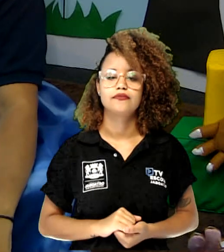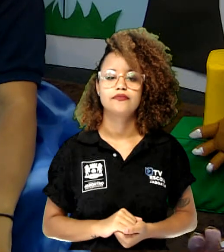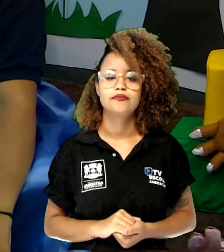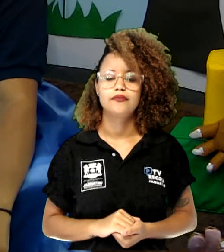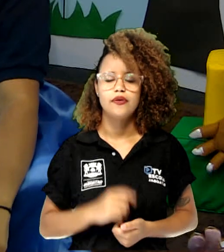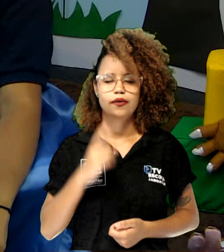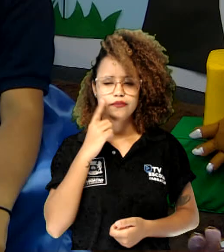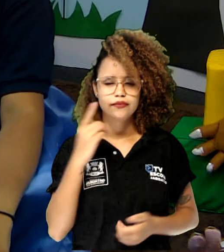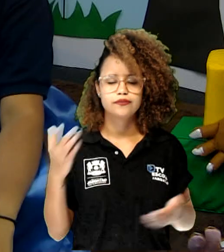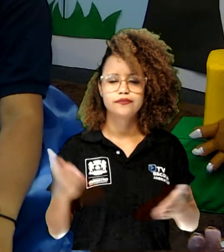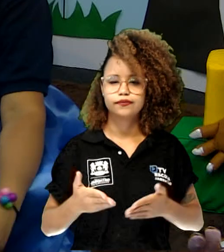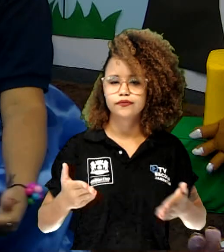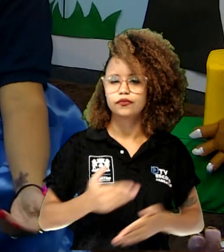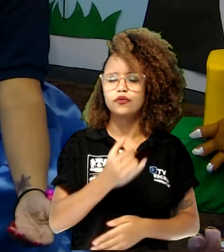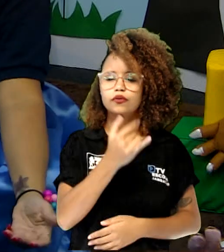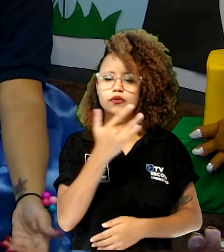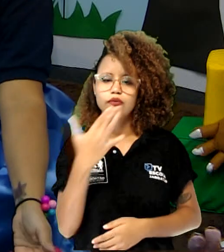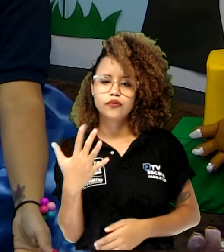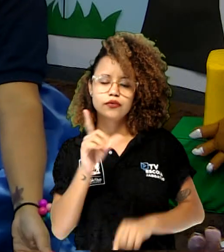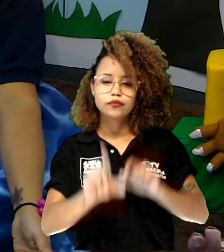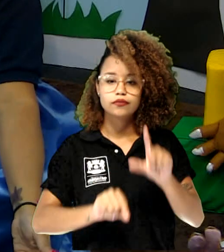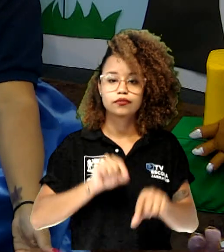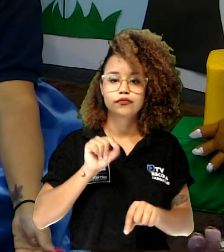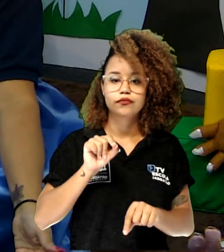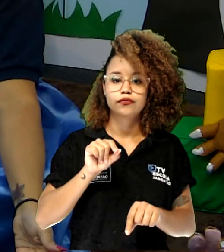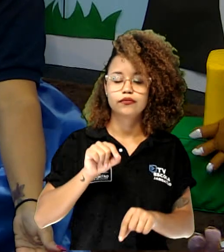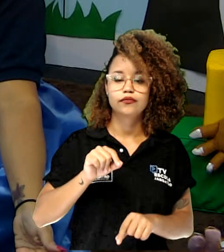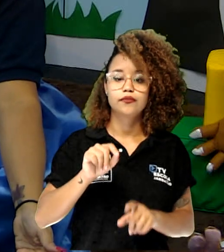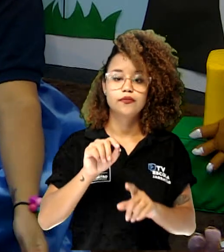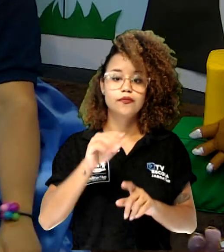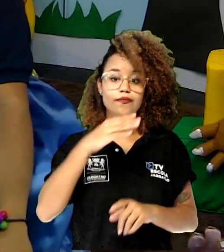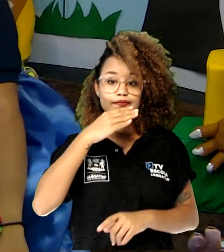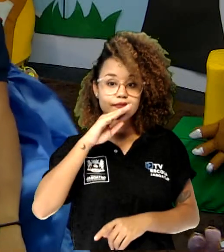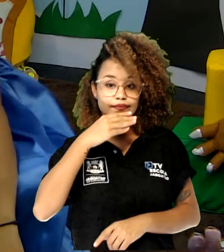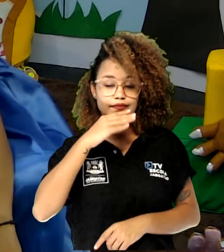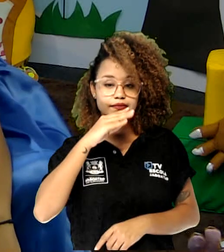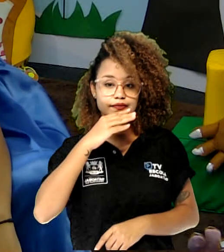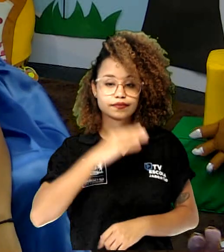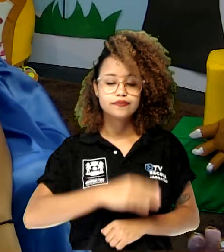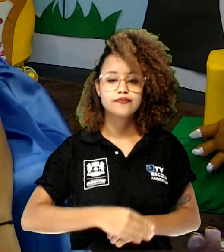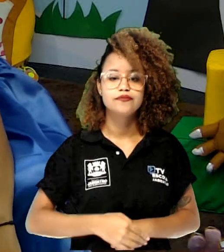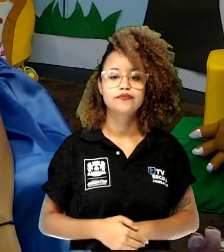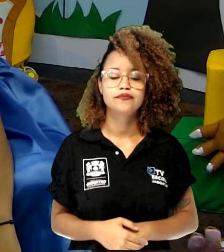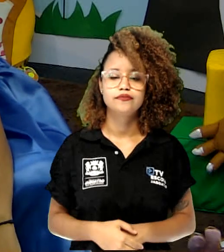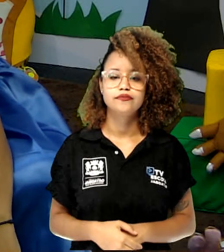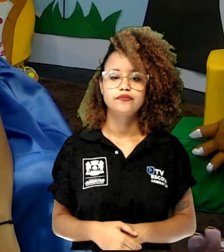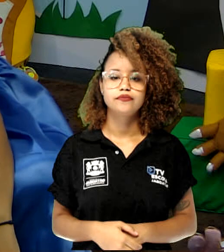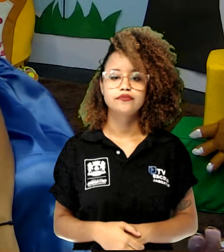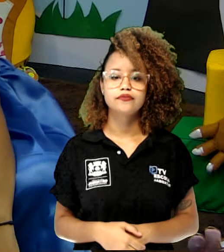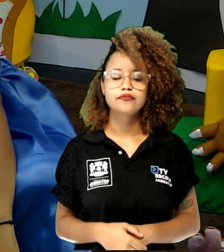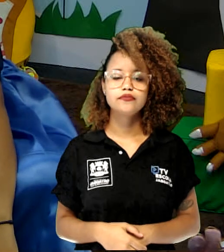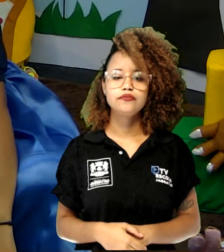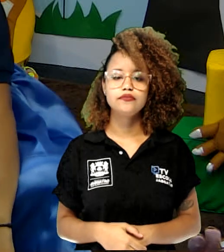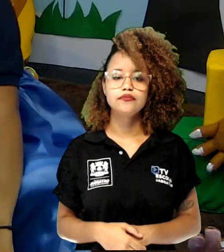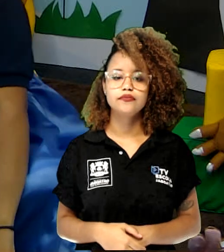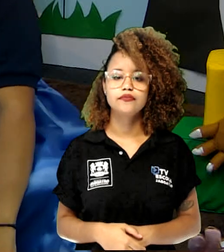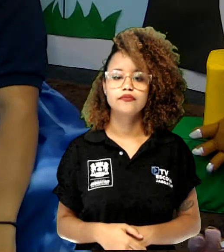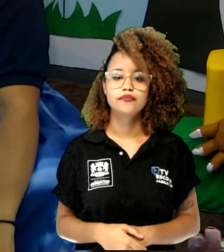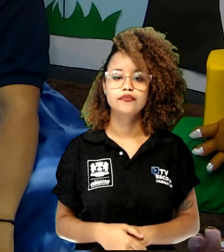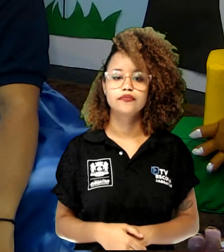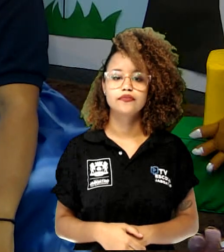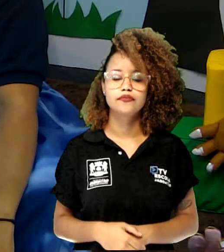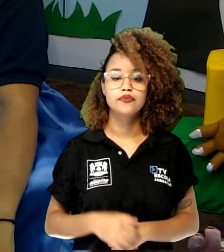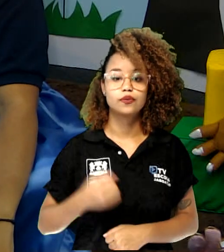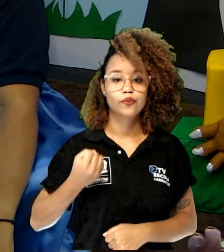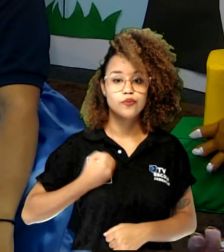Vamos ver agora quantas preferiram manga. Uma, duas, três.